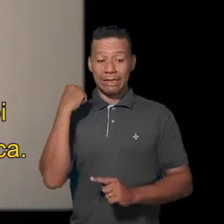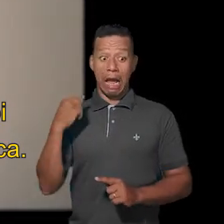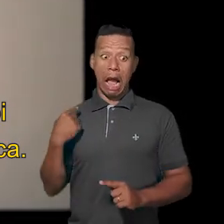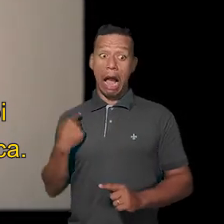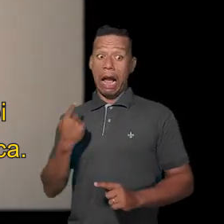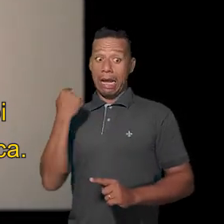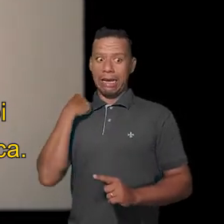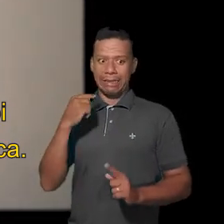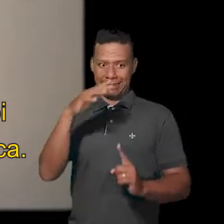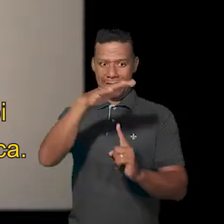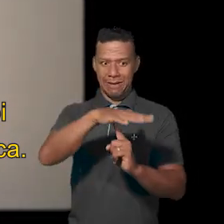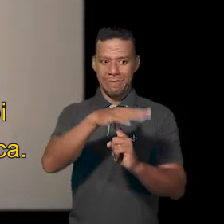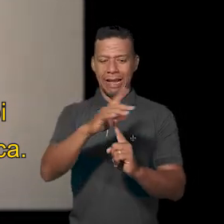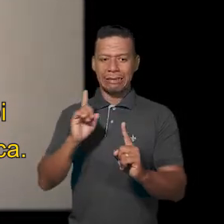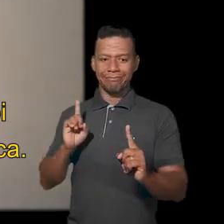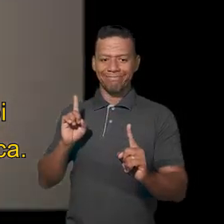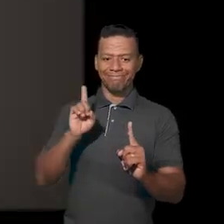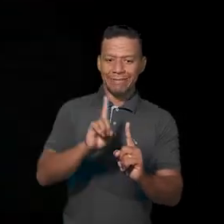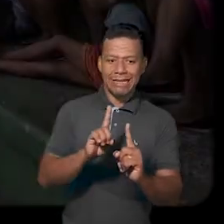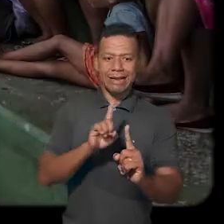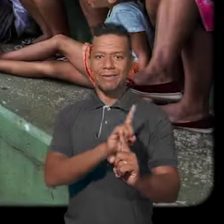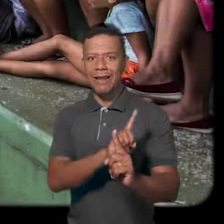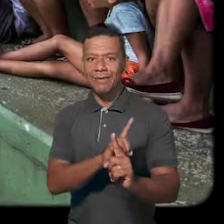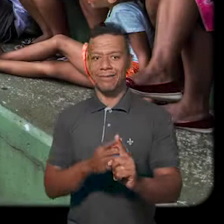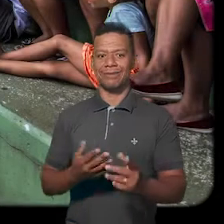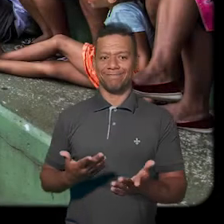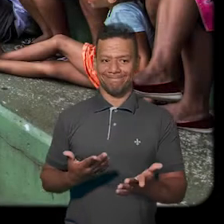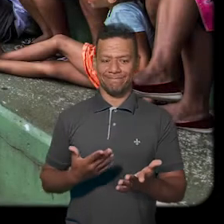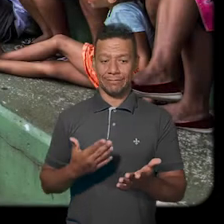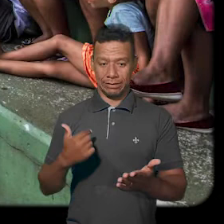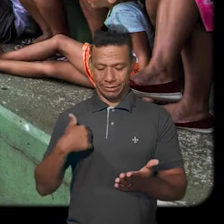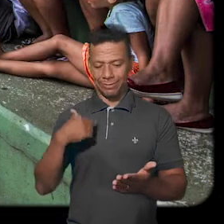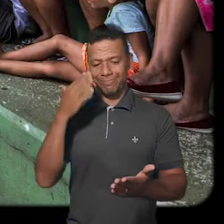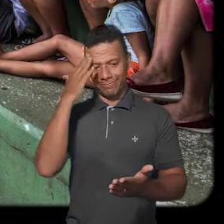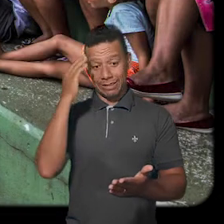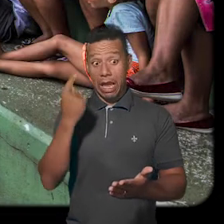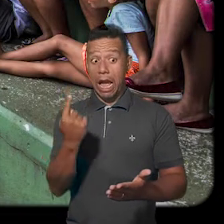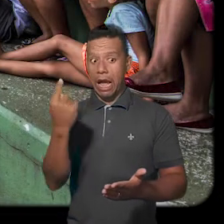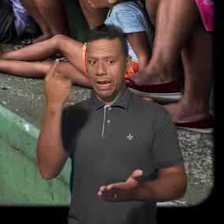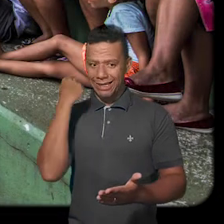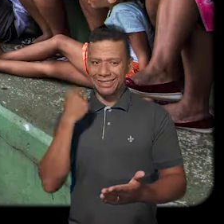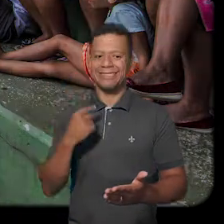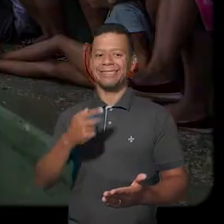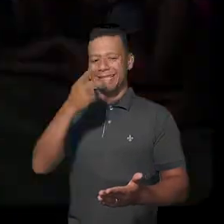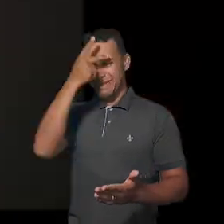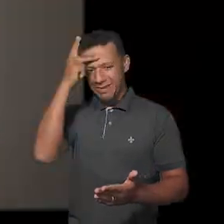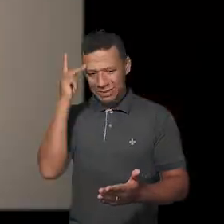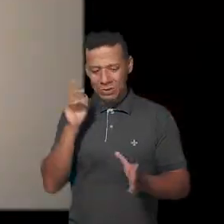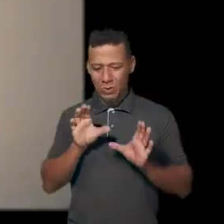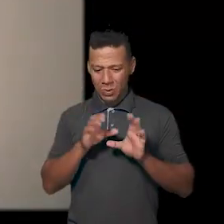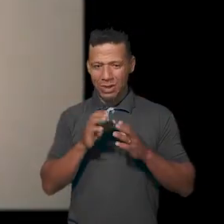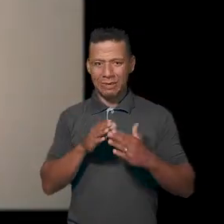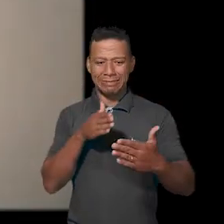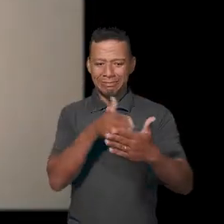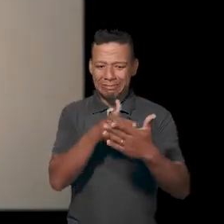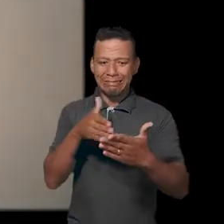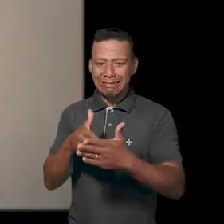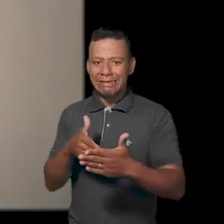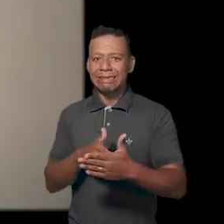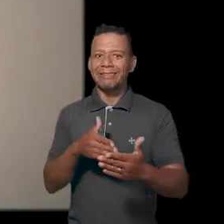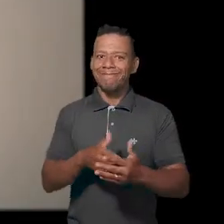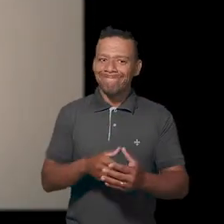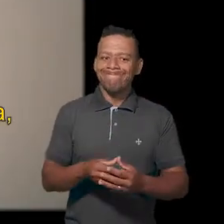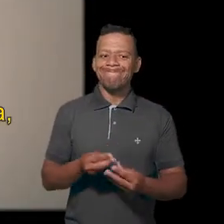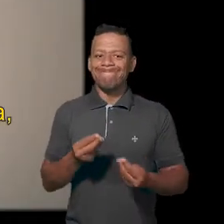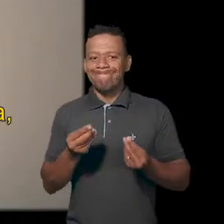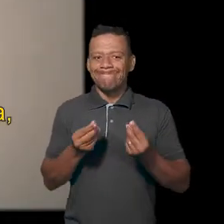poder ocupar a praça, né? Praça pública. Eu sei que ainda antes de mim teve o Arena do Circo, tiveram ainda outros